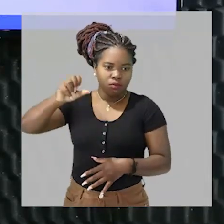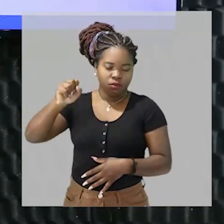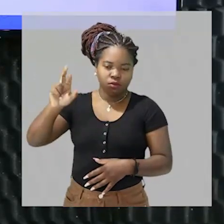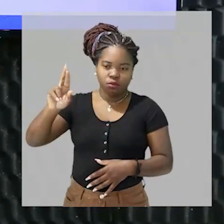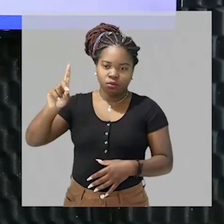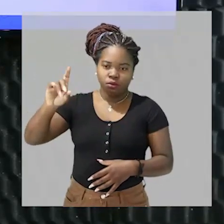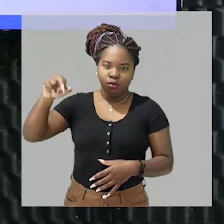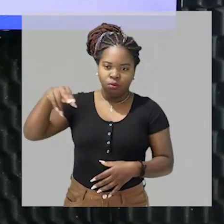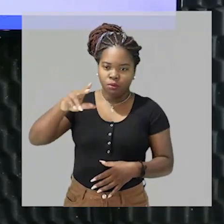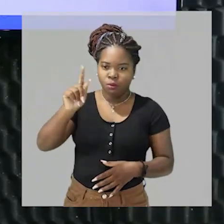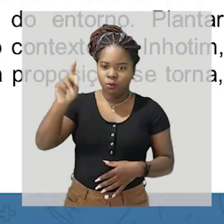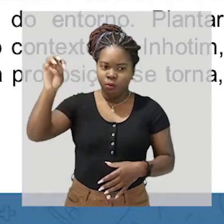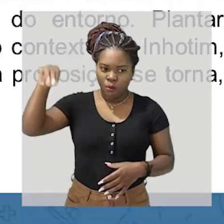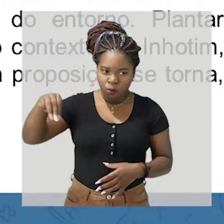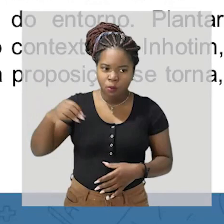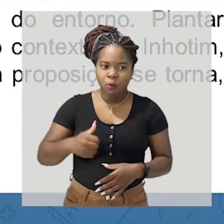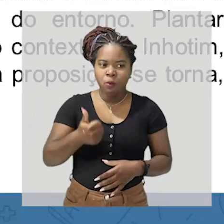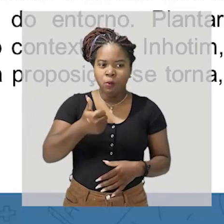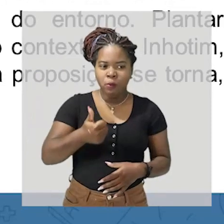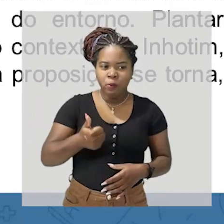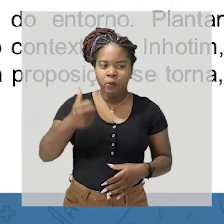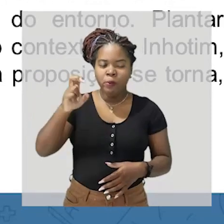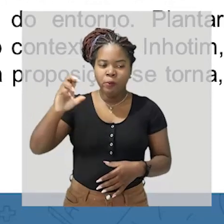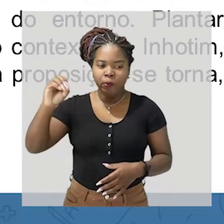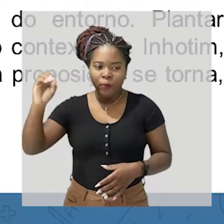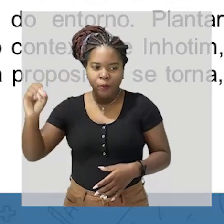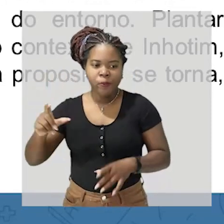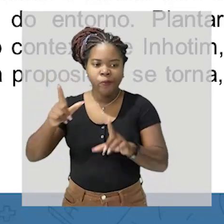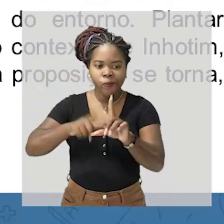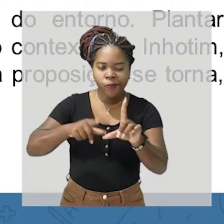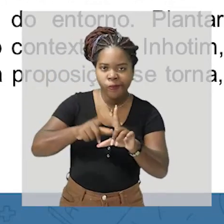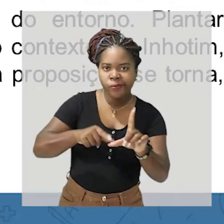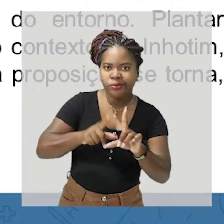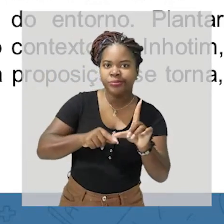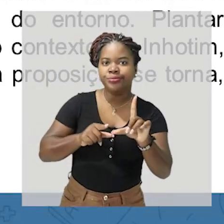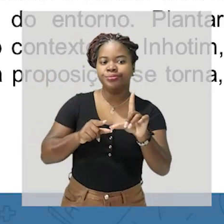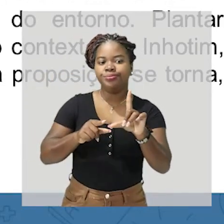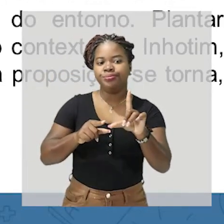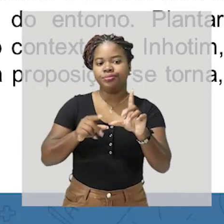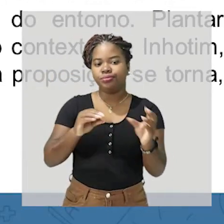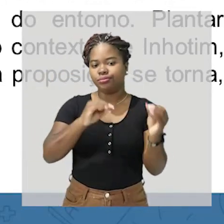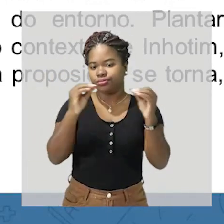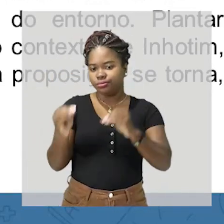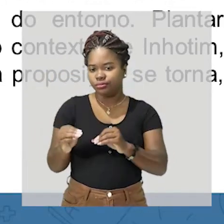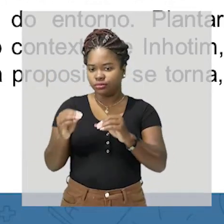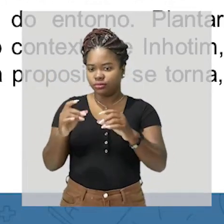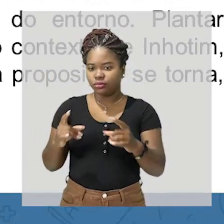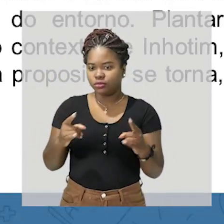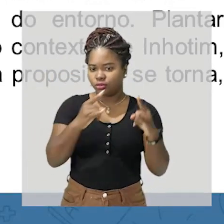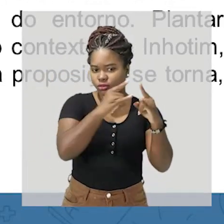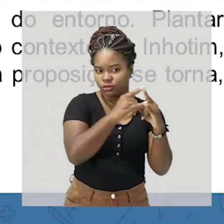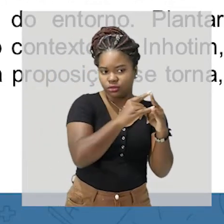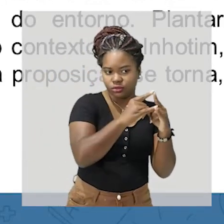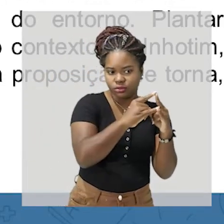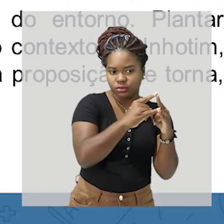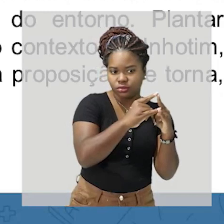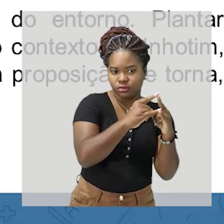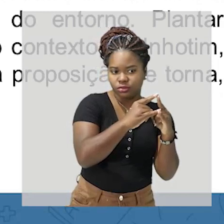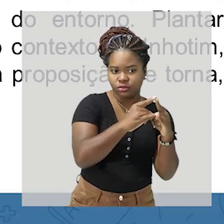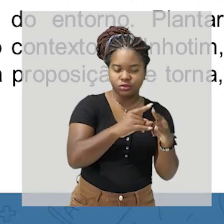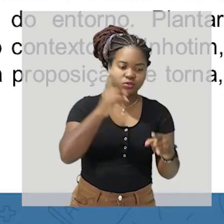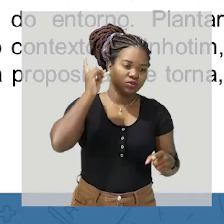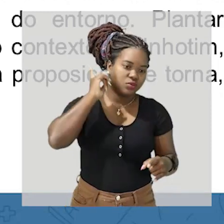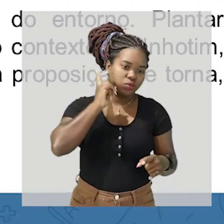letras vaso foram produzidas pela cerâmica que funciona dentro do Instituto Inhotim, em Minas Gerais,